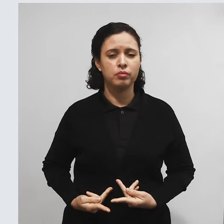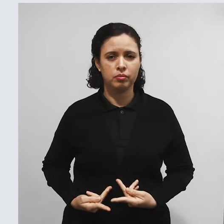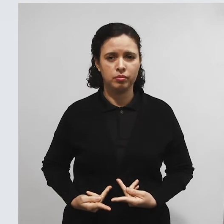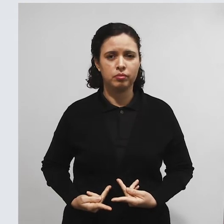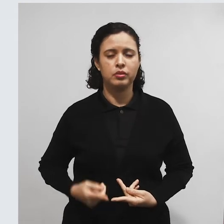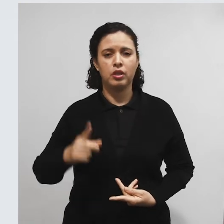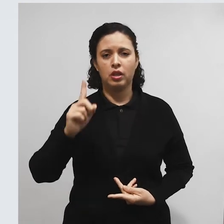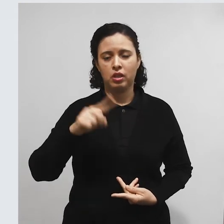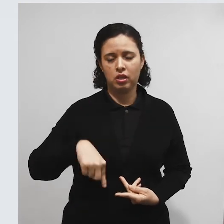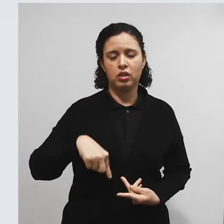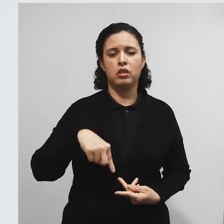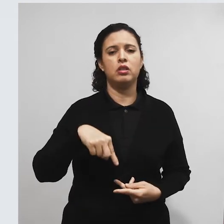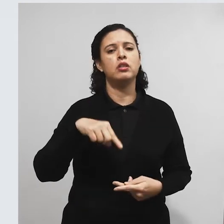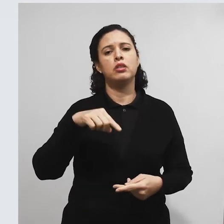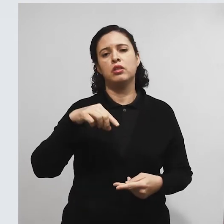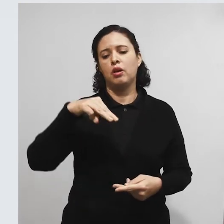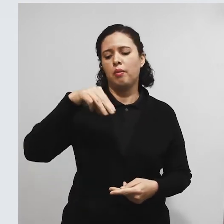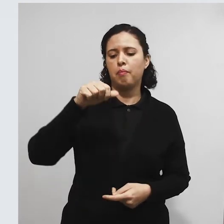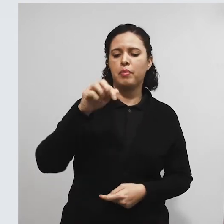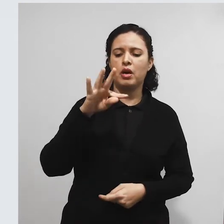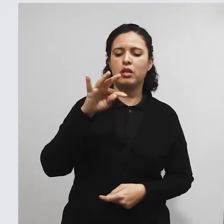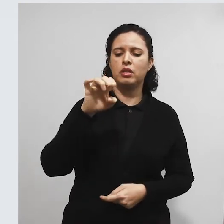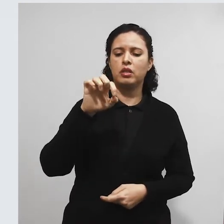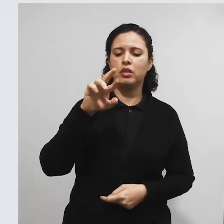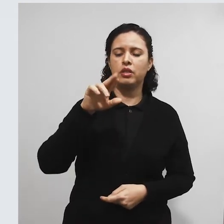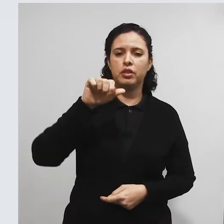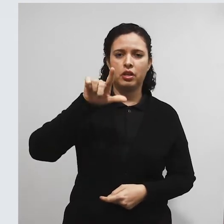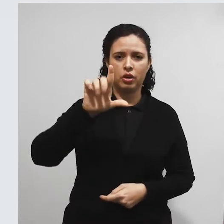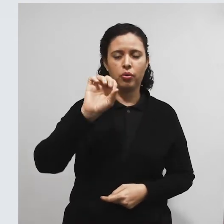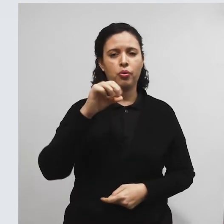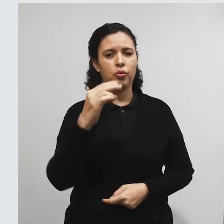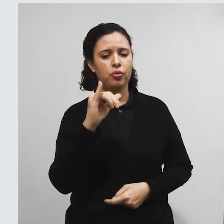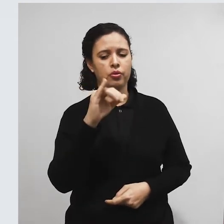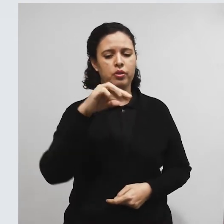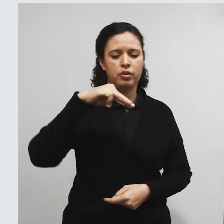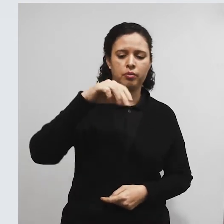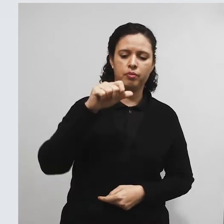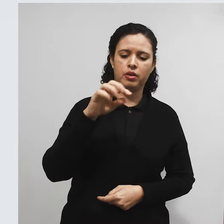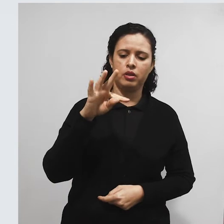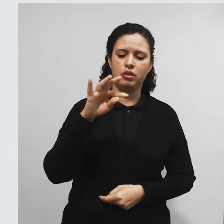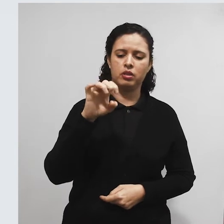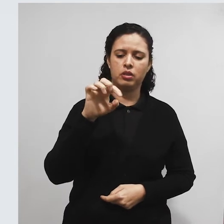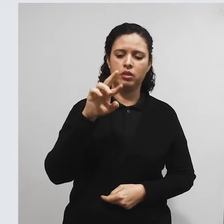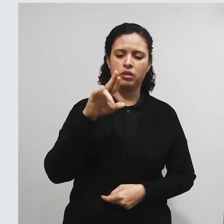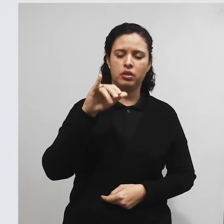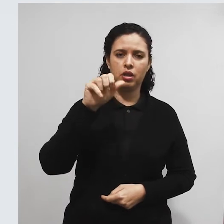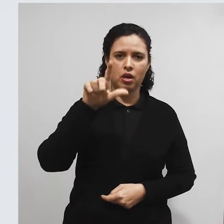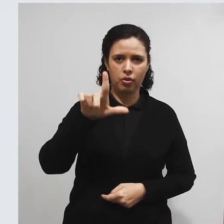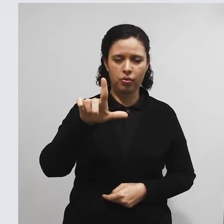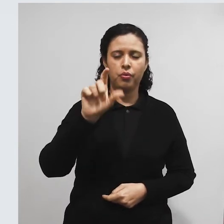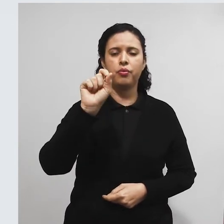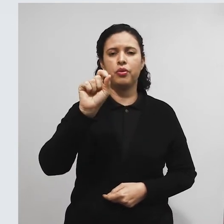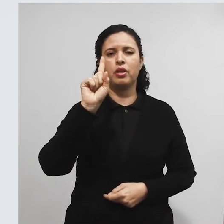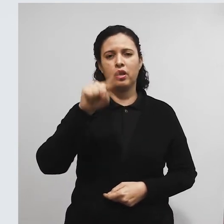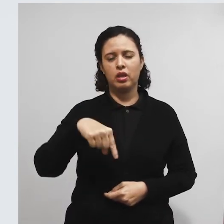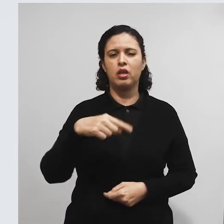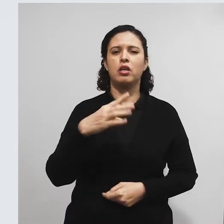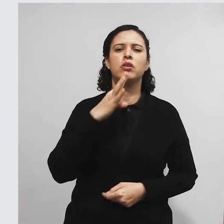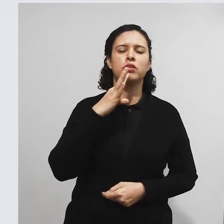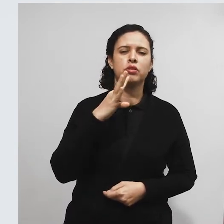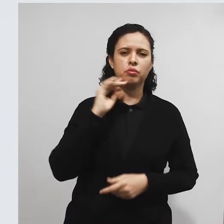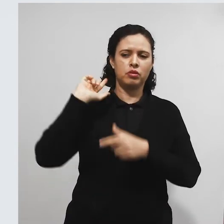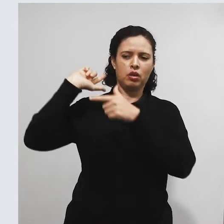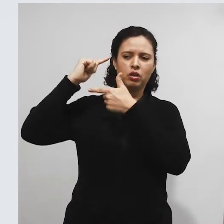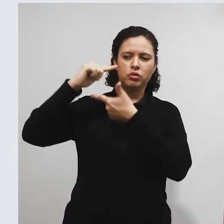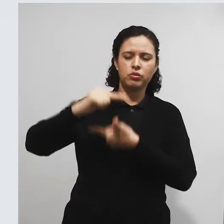forma material ou imaterial. São conhecimentos, tradições que são transmitidas ao longo do tempo de